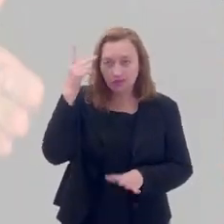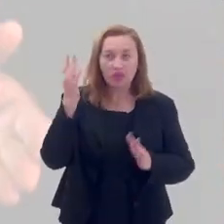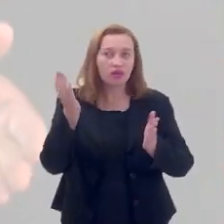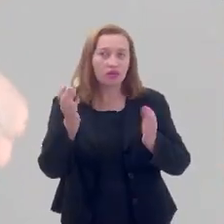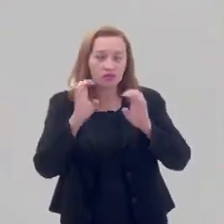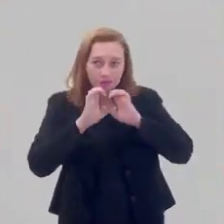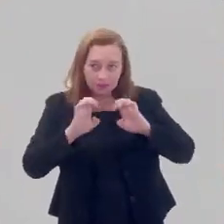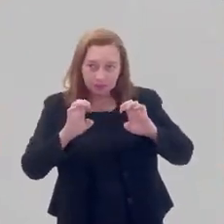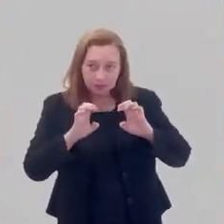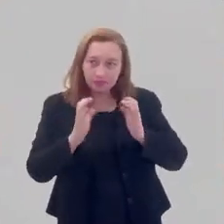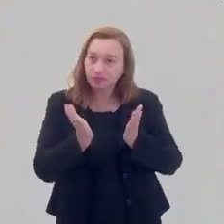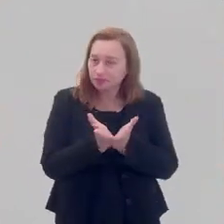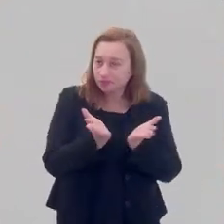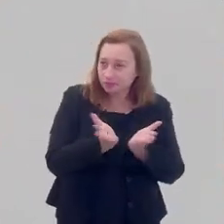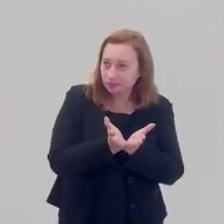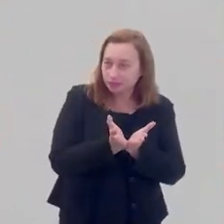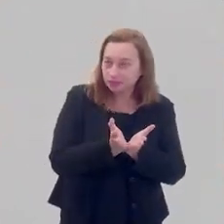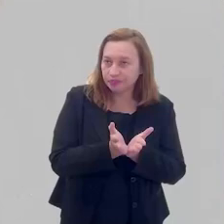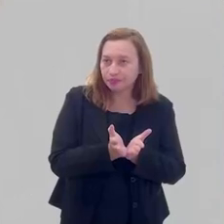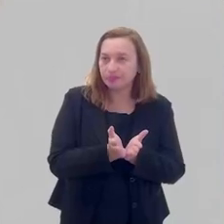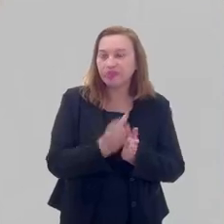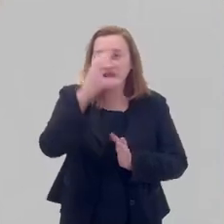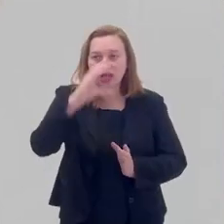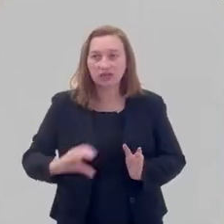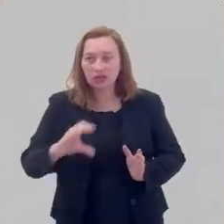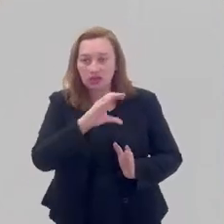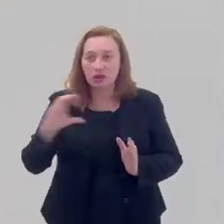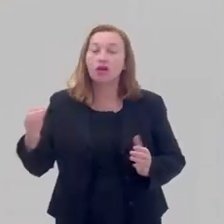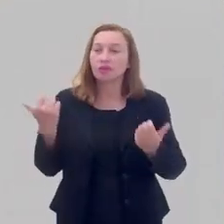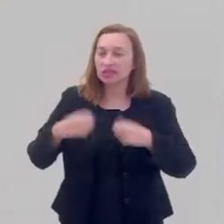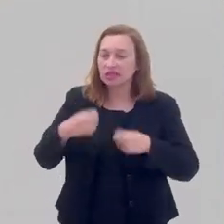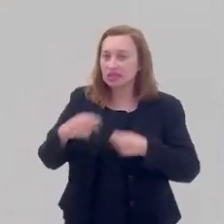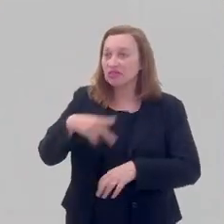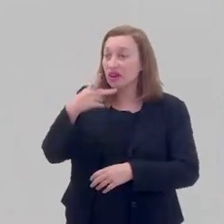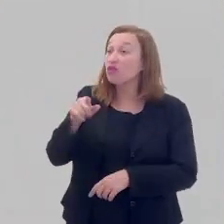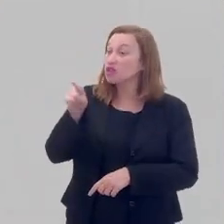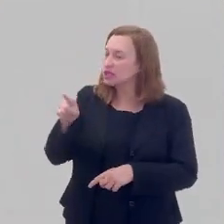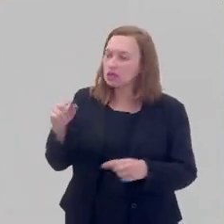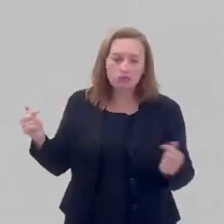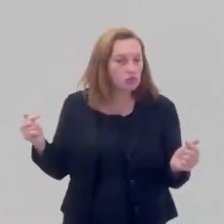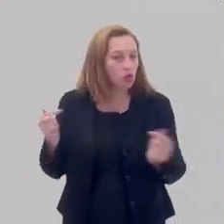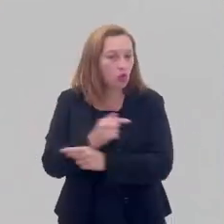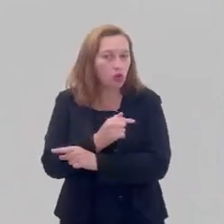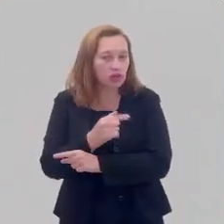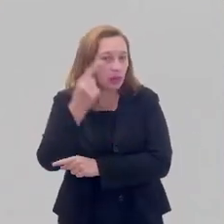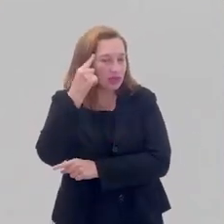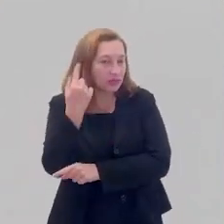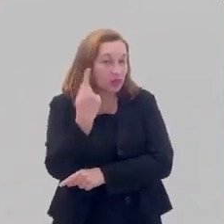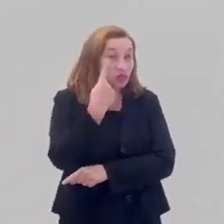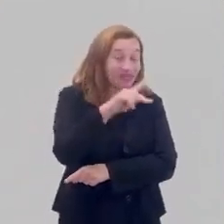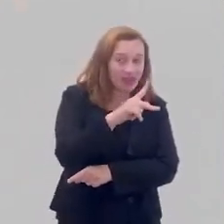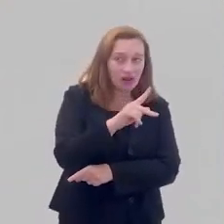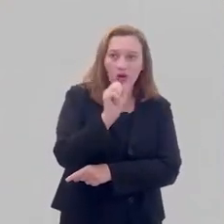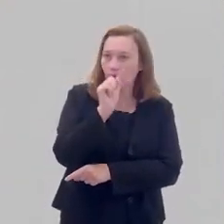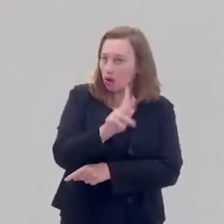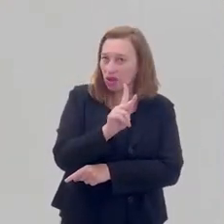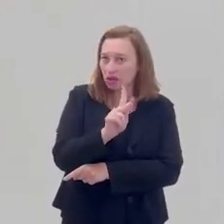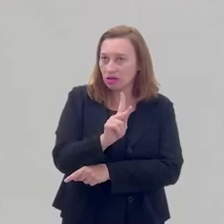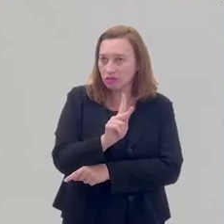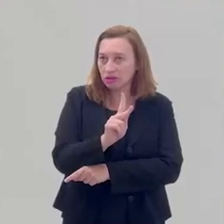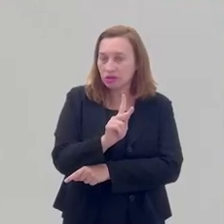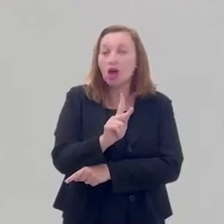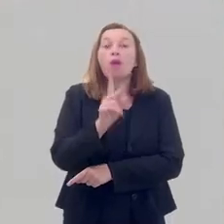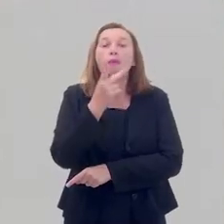evangélicos católicos precisam dizer no púlpito você pode não concordar que alguém seja homossexual sucesso